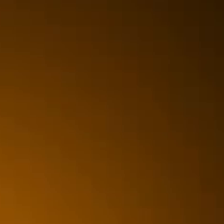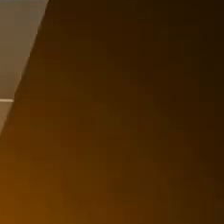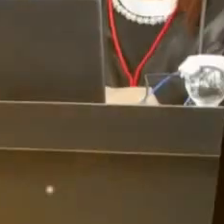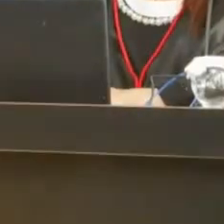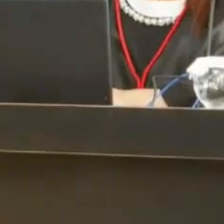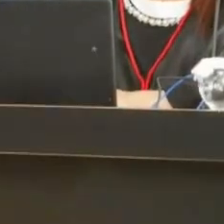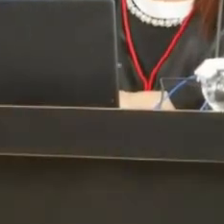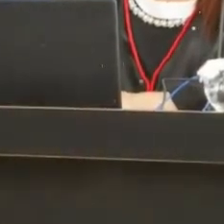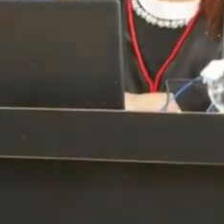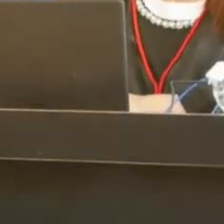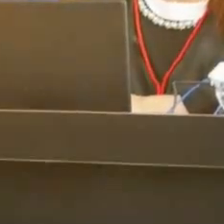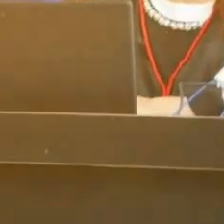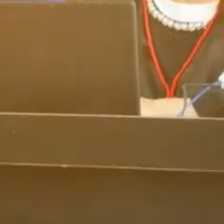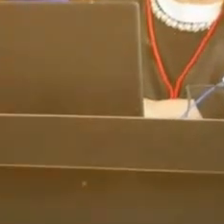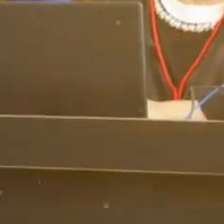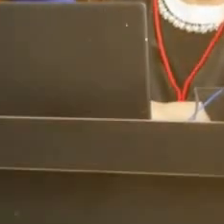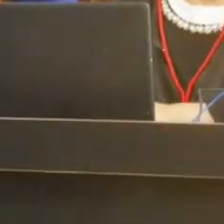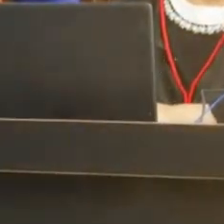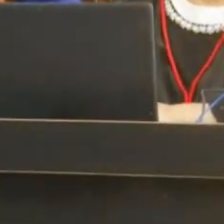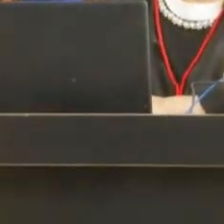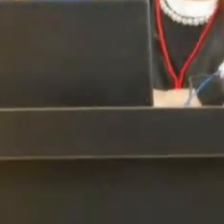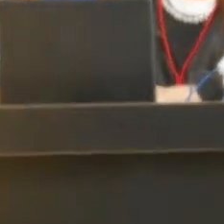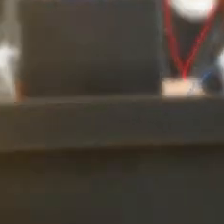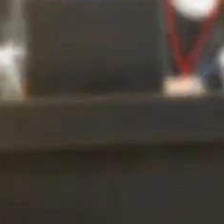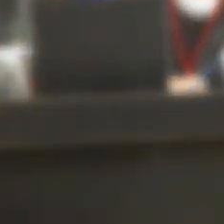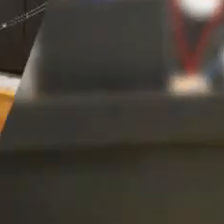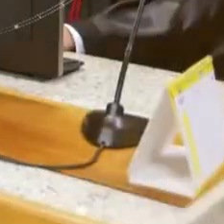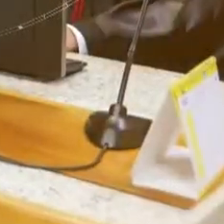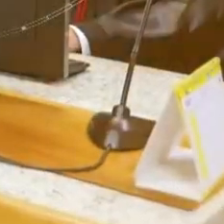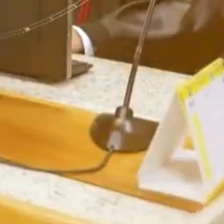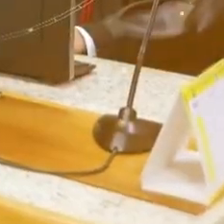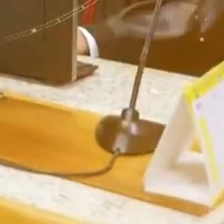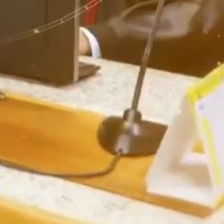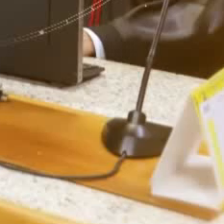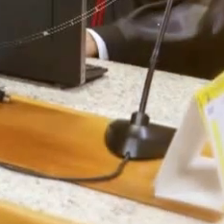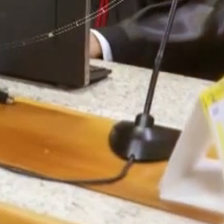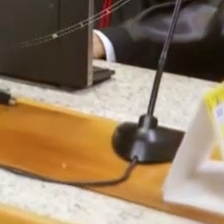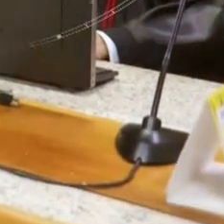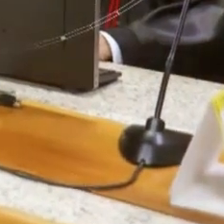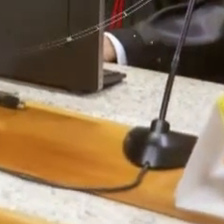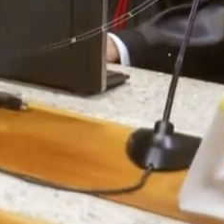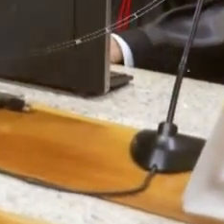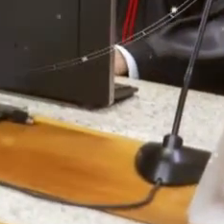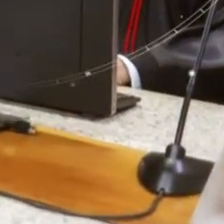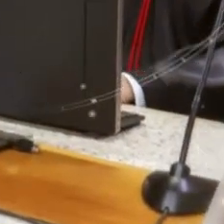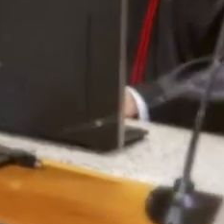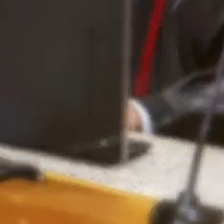Sequência de imagem do plenário, Tribunal Regional Eleitoral da Amapá e seus magistrados.